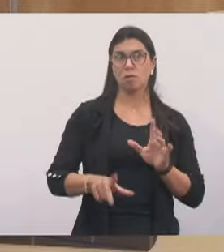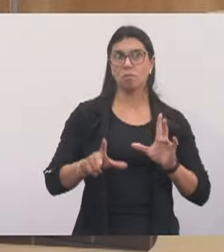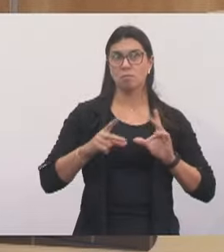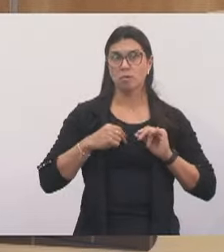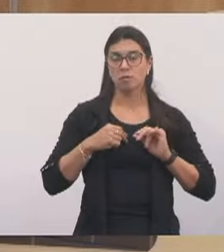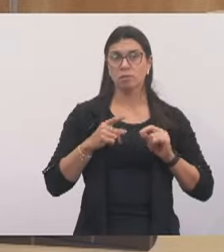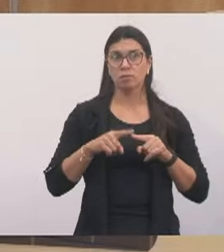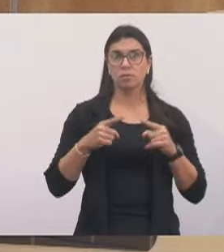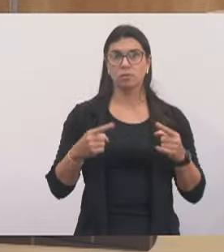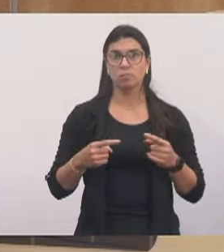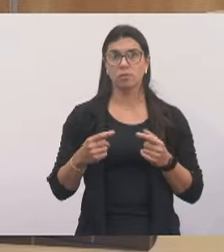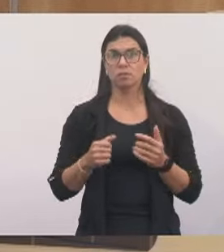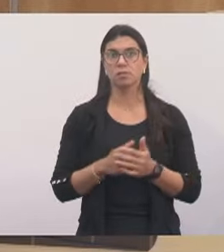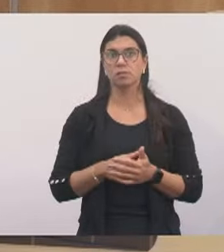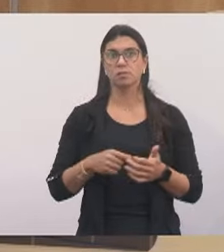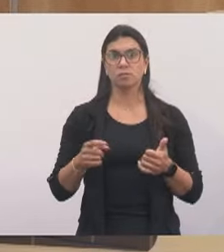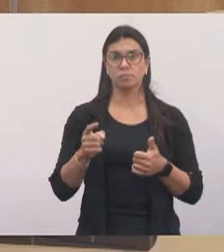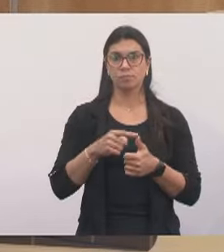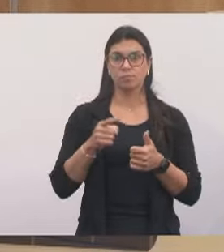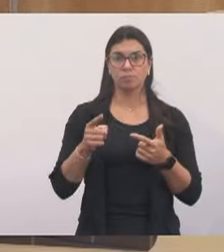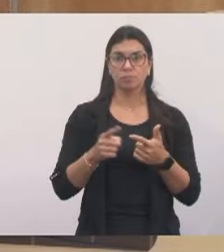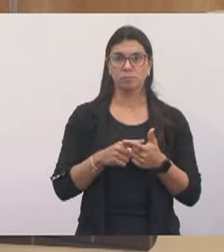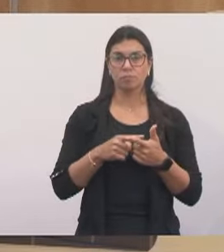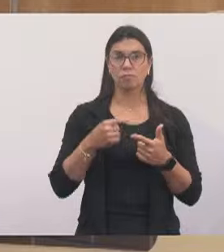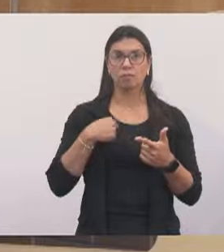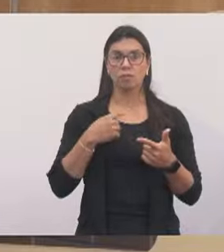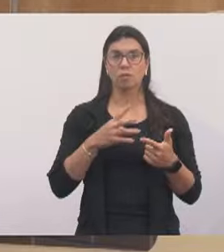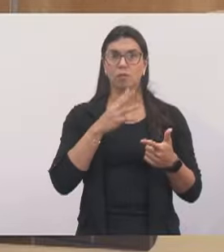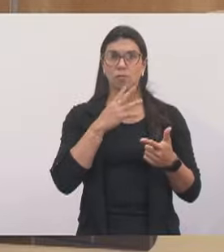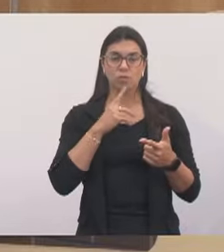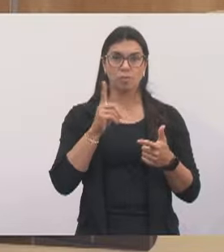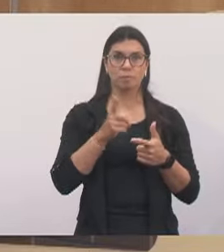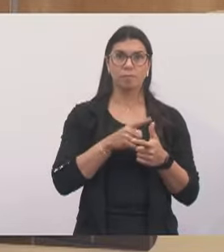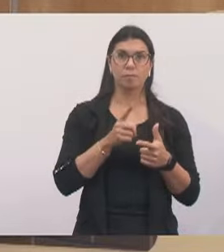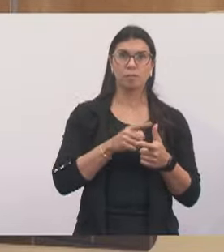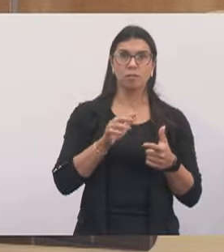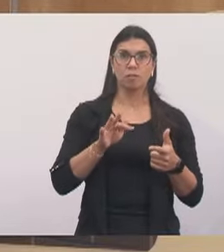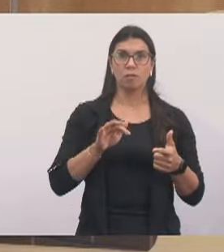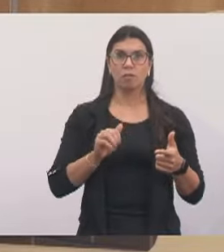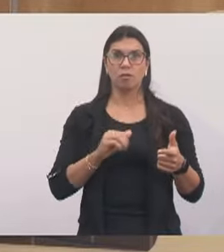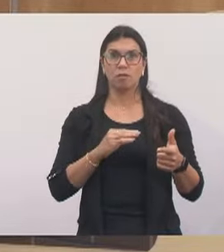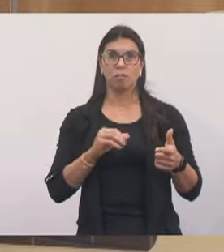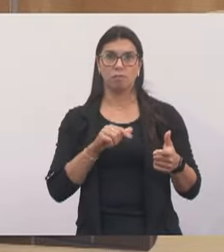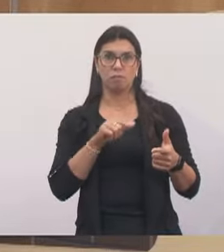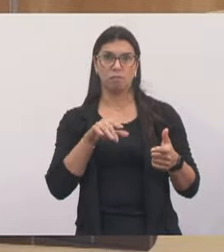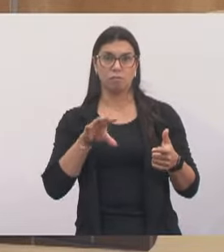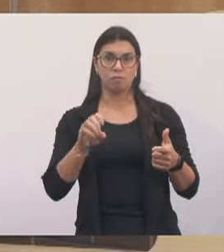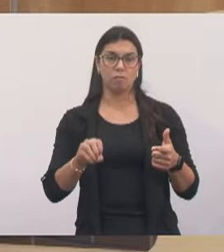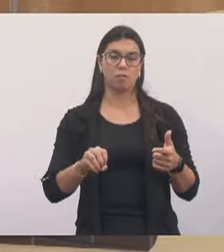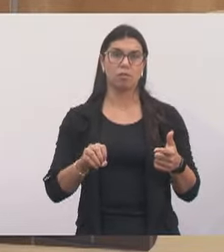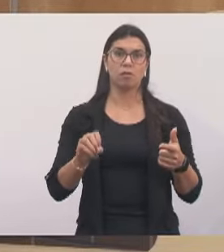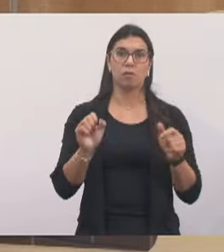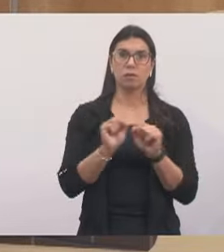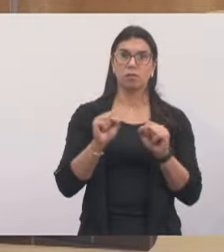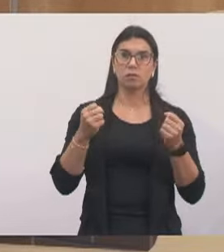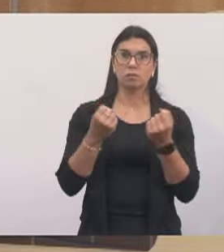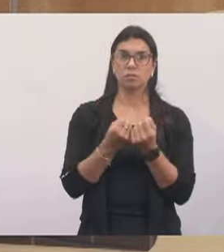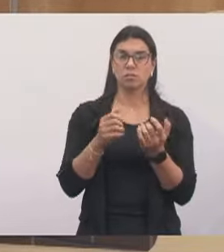dois que eu mais conheço é o trabalho aí do Falcão, né? Tá, na associação, né,